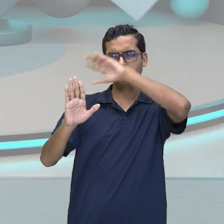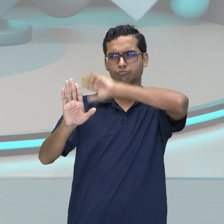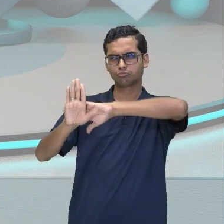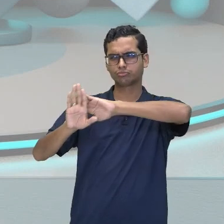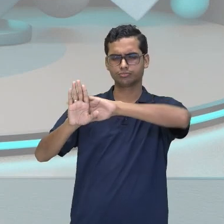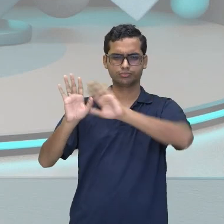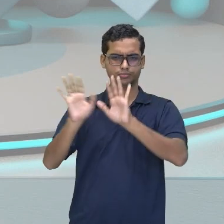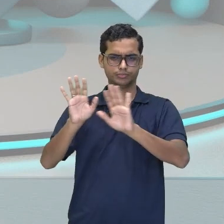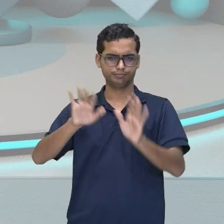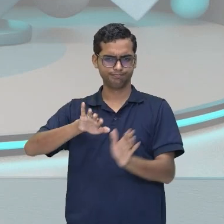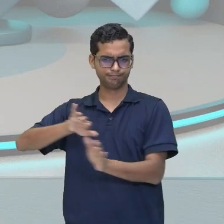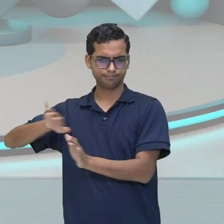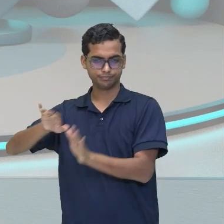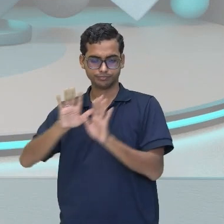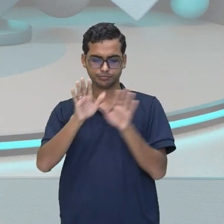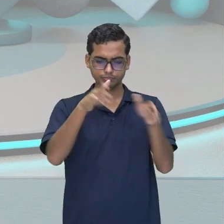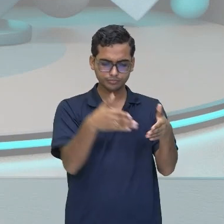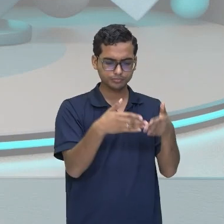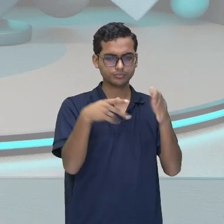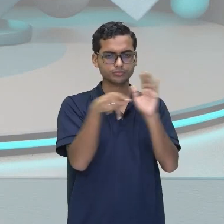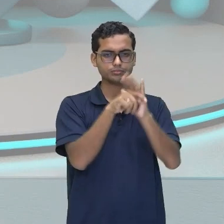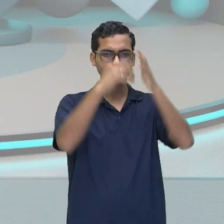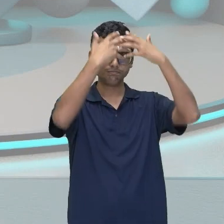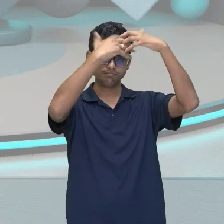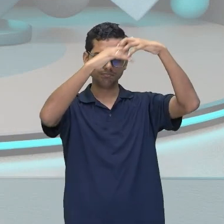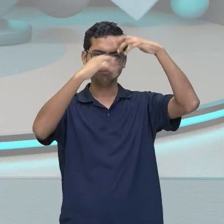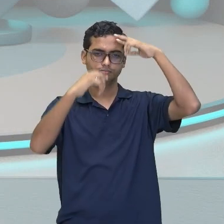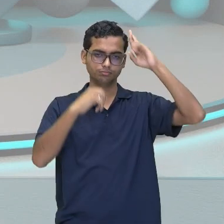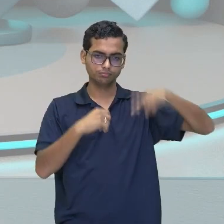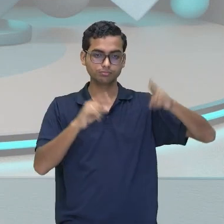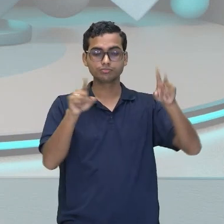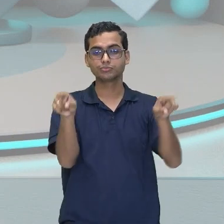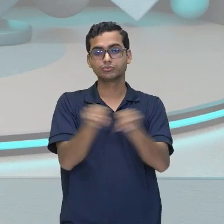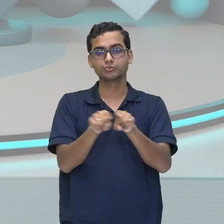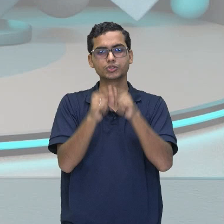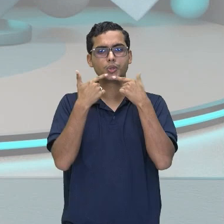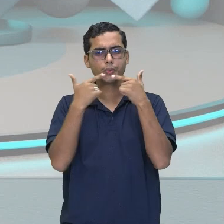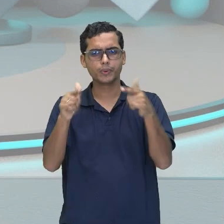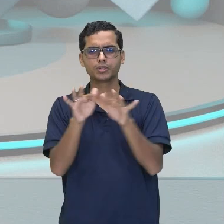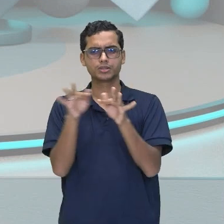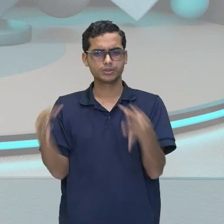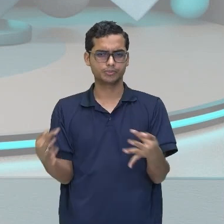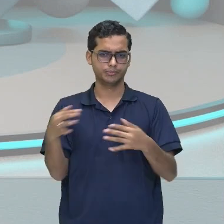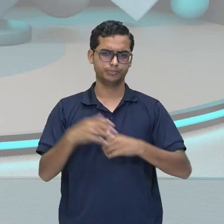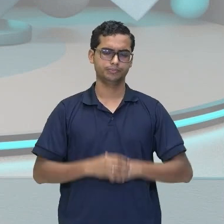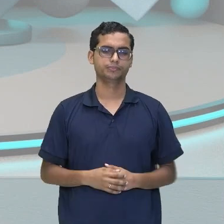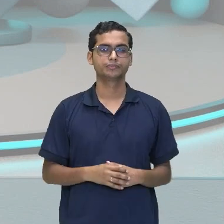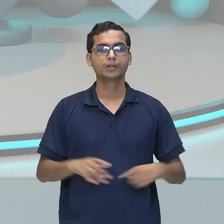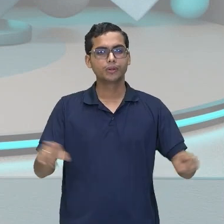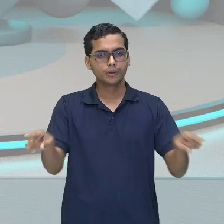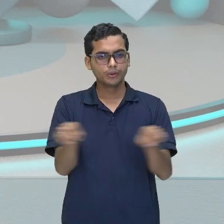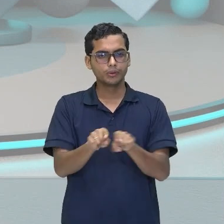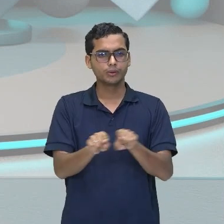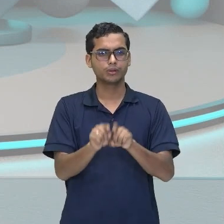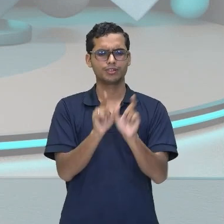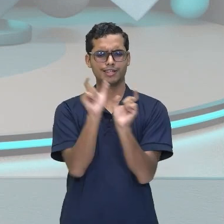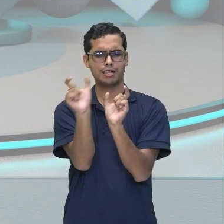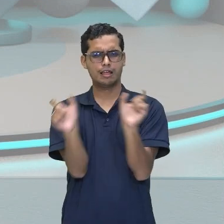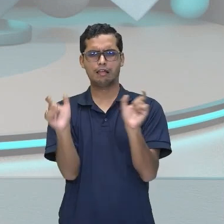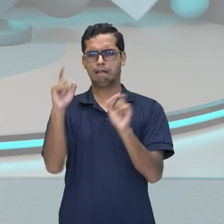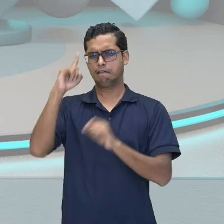o racionalismo. E linguagem simples. Foge também das palavras